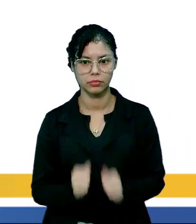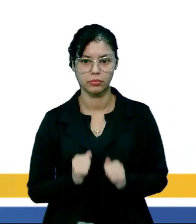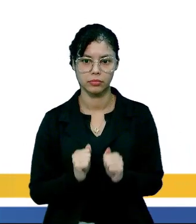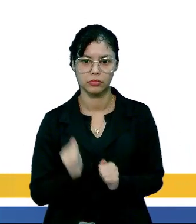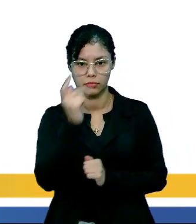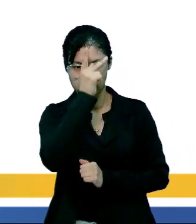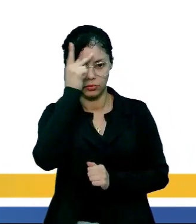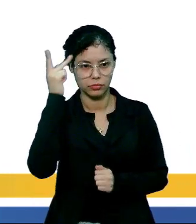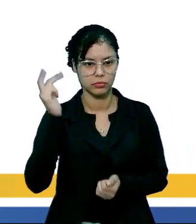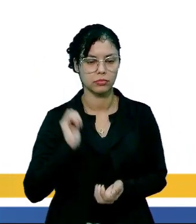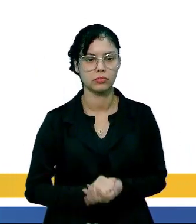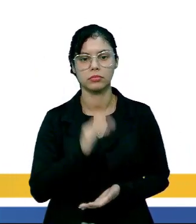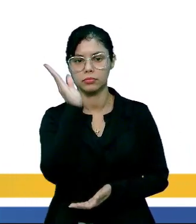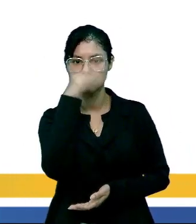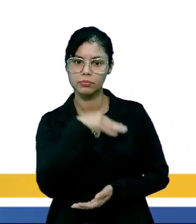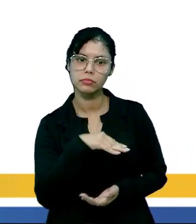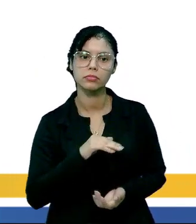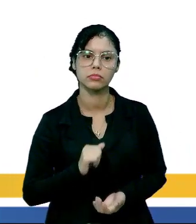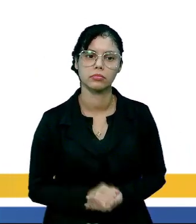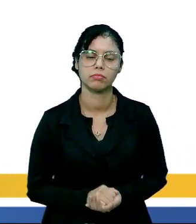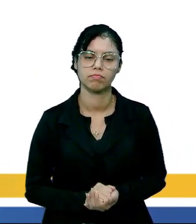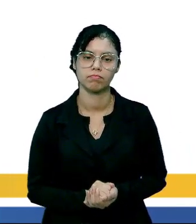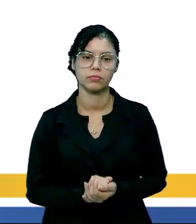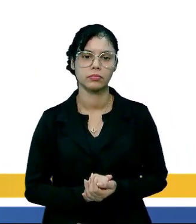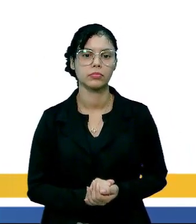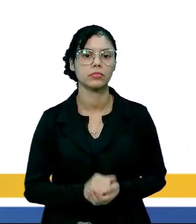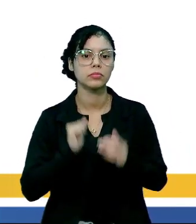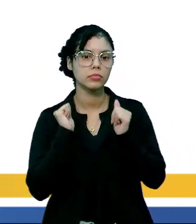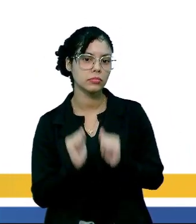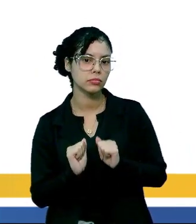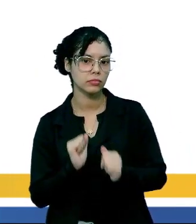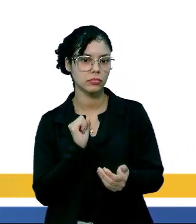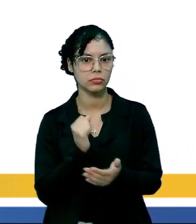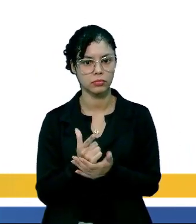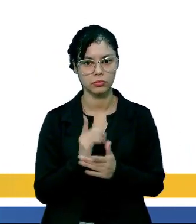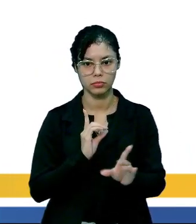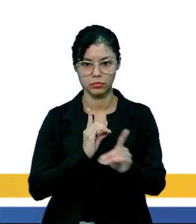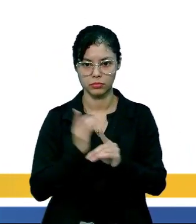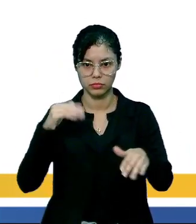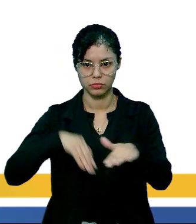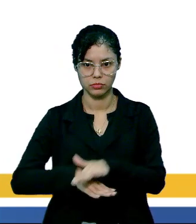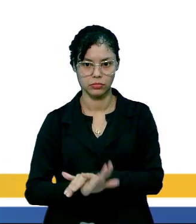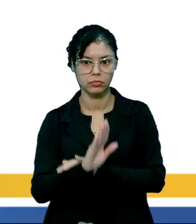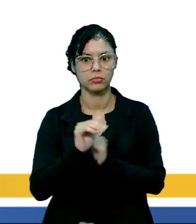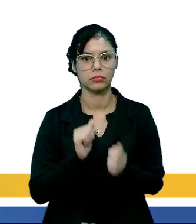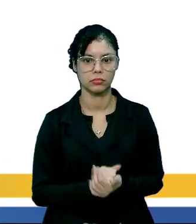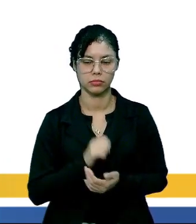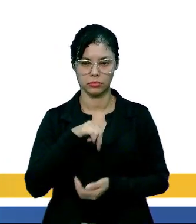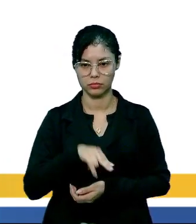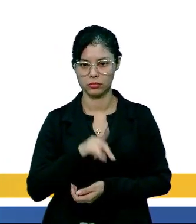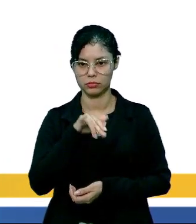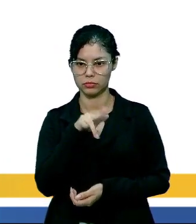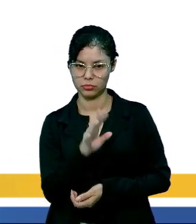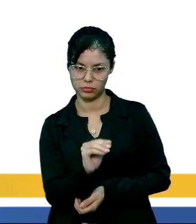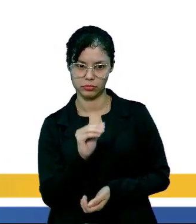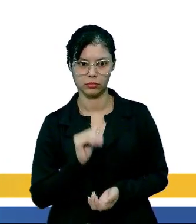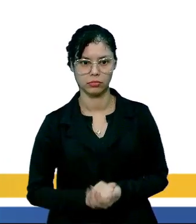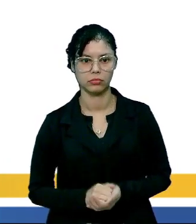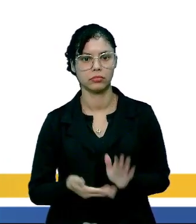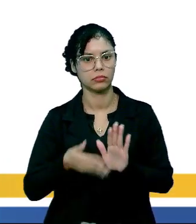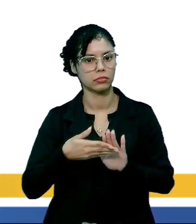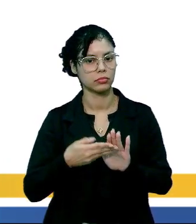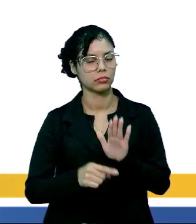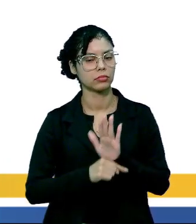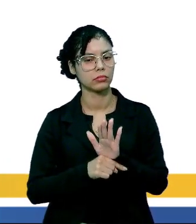outro, permitiram que pessoas mal intencionadas pudessem encontrar refúgio no pretenso